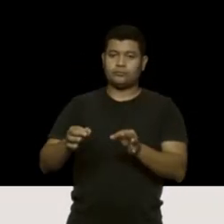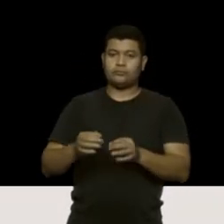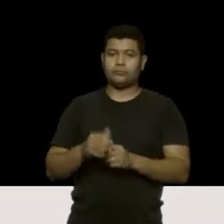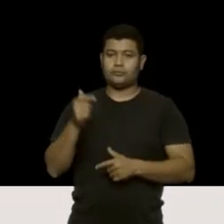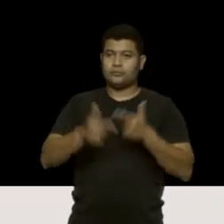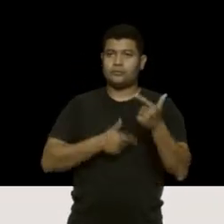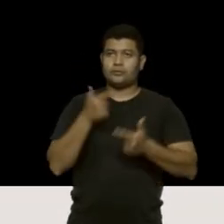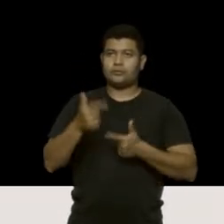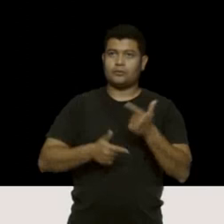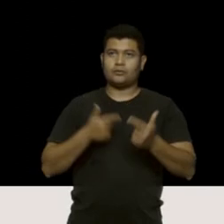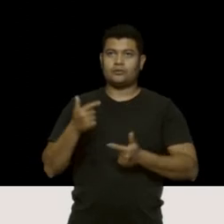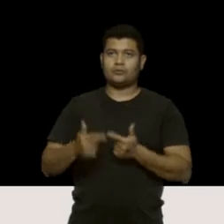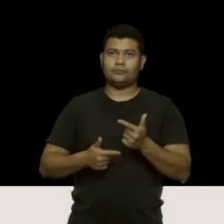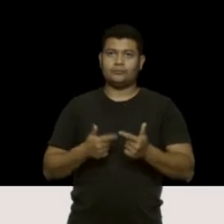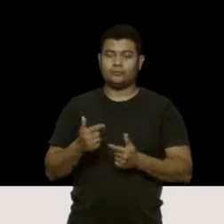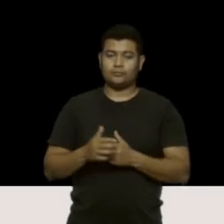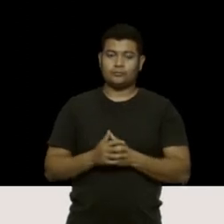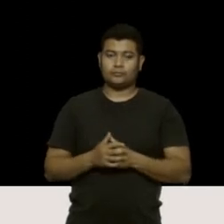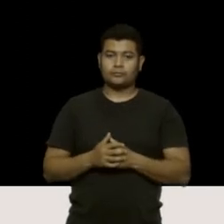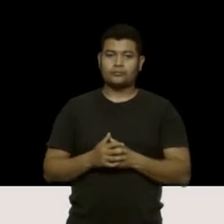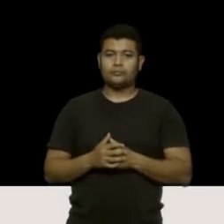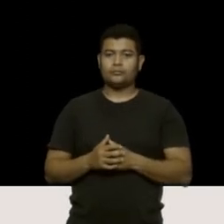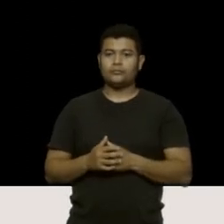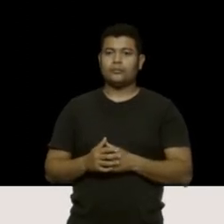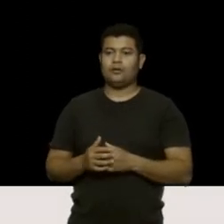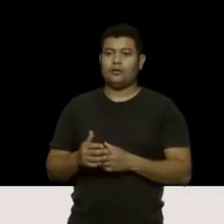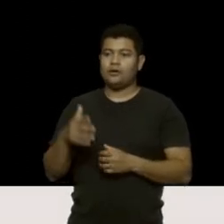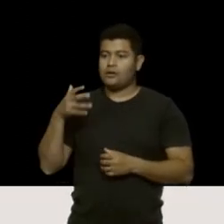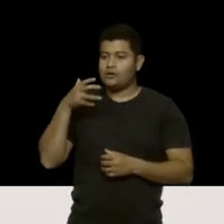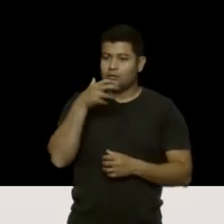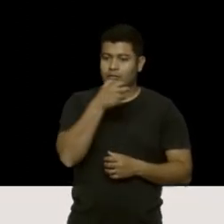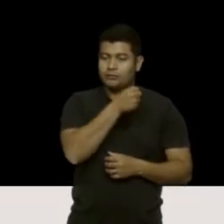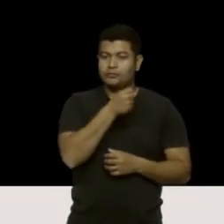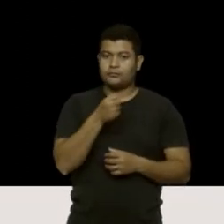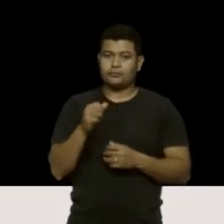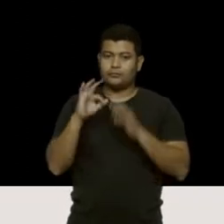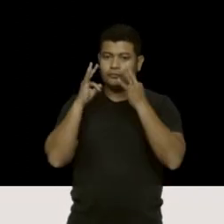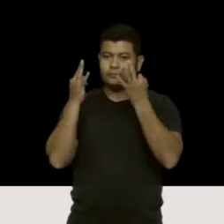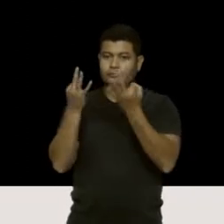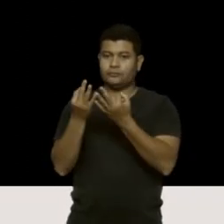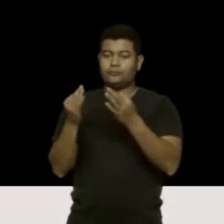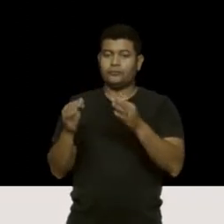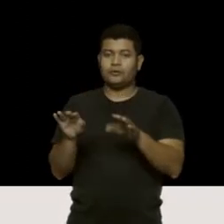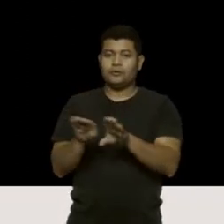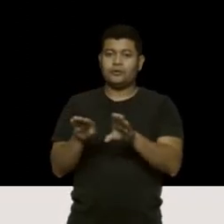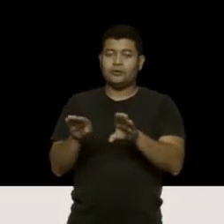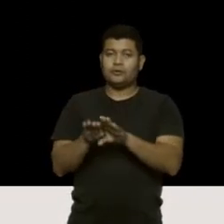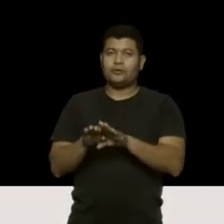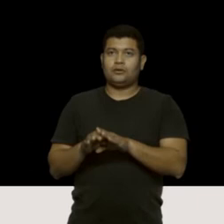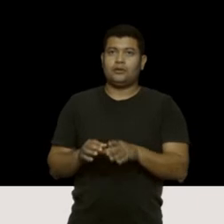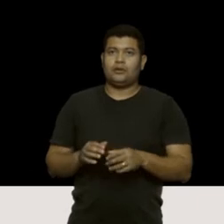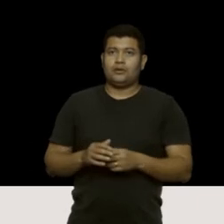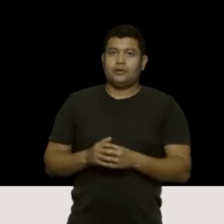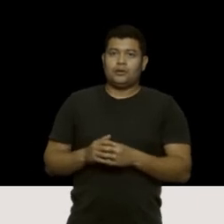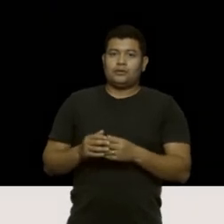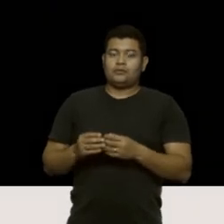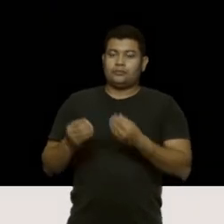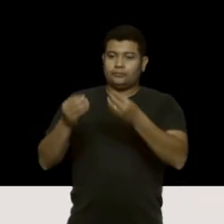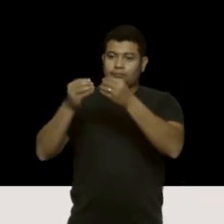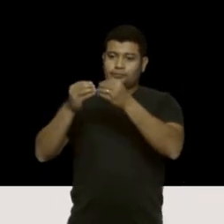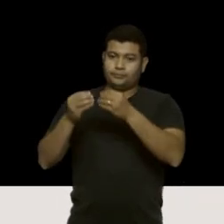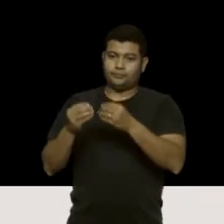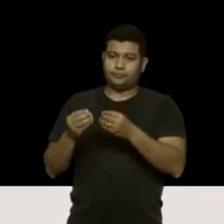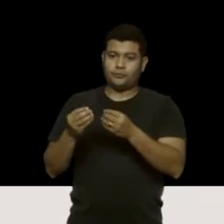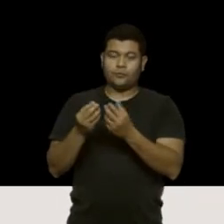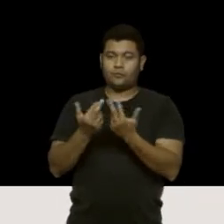trabalho prestado no resgate às famílias e animais afetados pelas